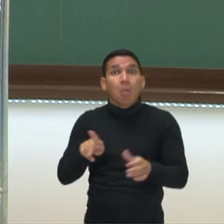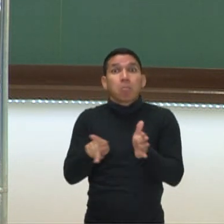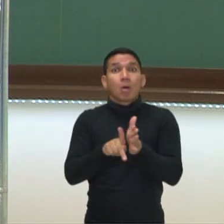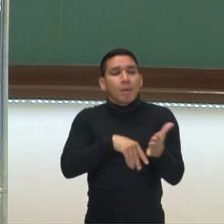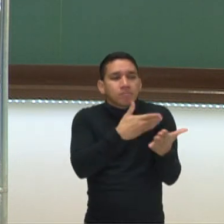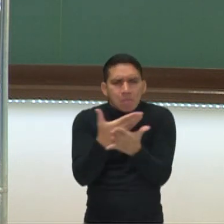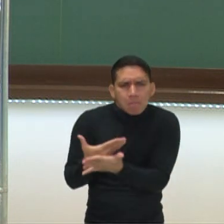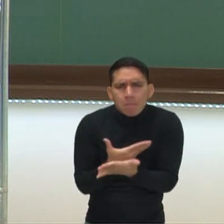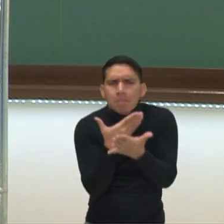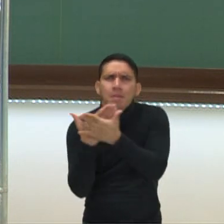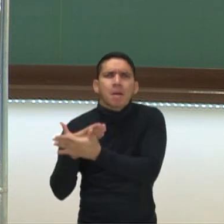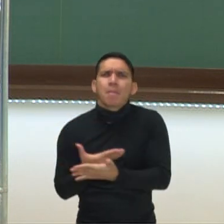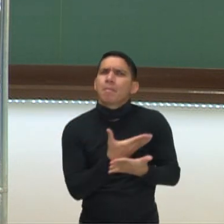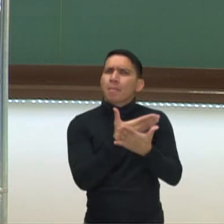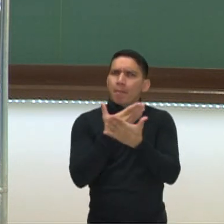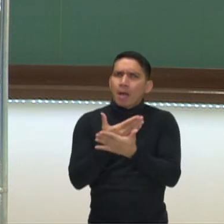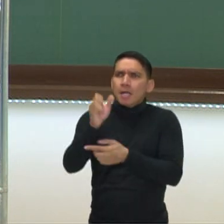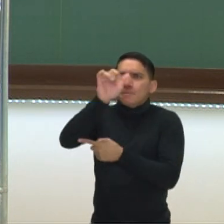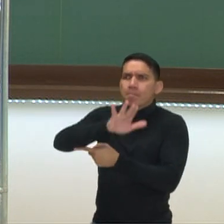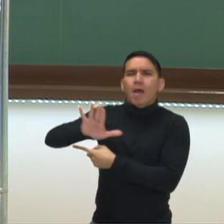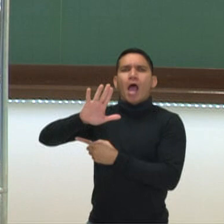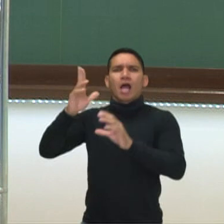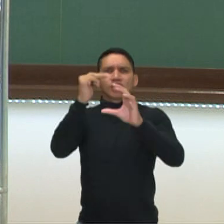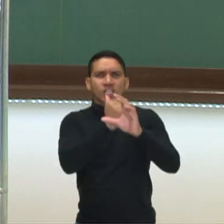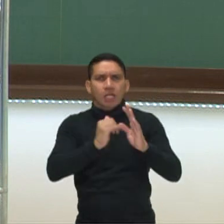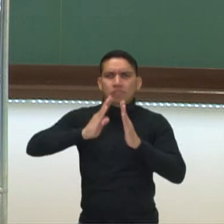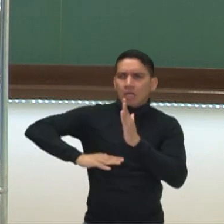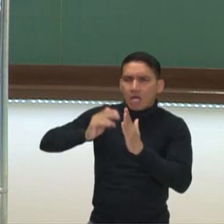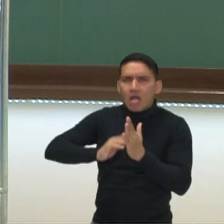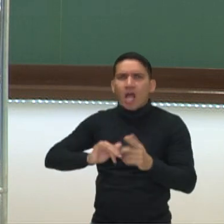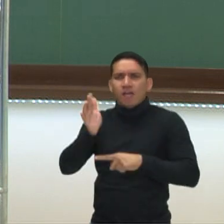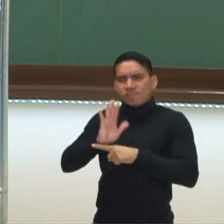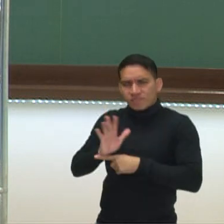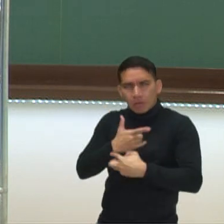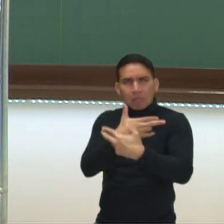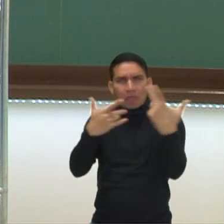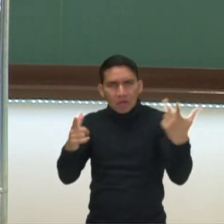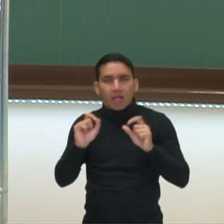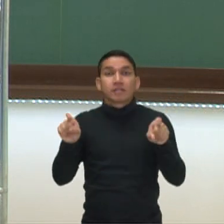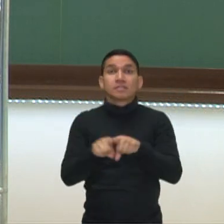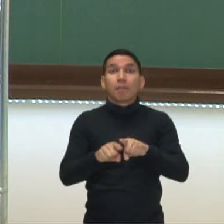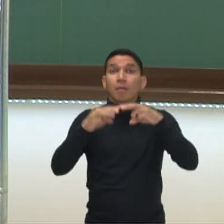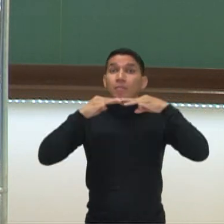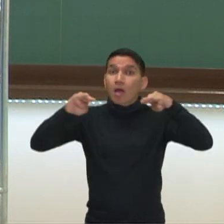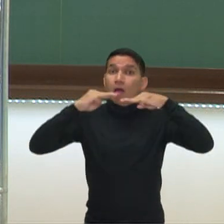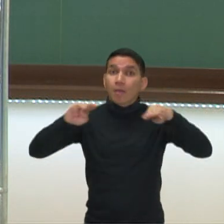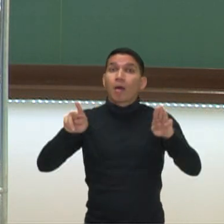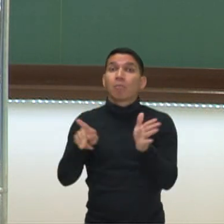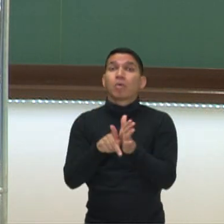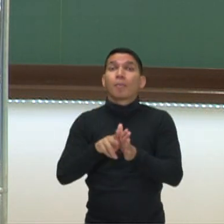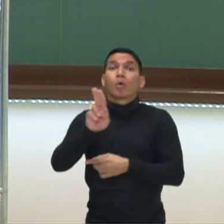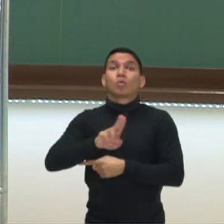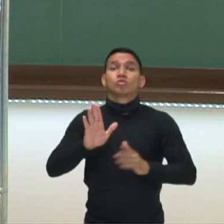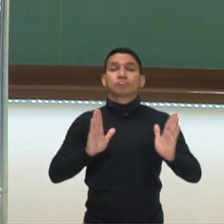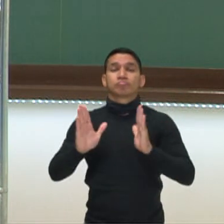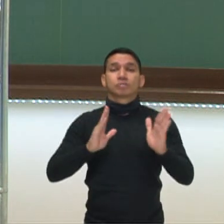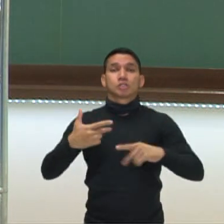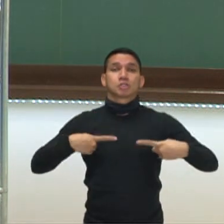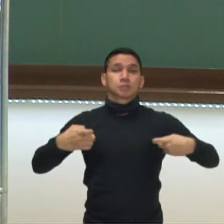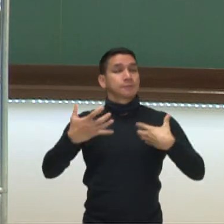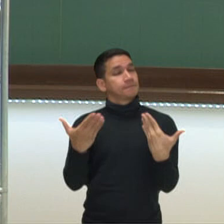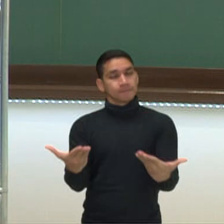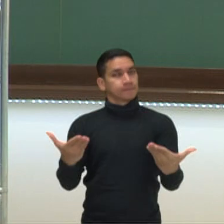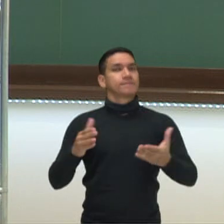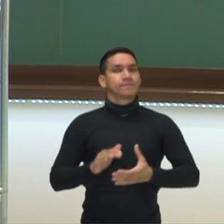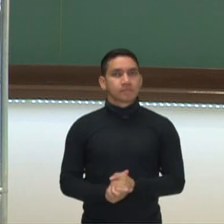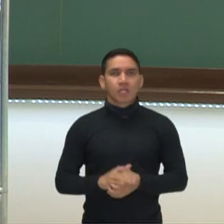uma guerra, as imagens, os mapas, as charts, os filmes, quanto como propaganda e usadas durante uma guerra. É isso,